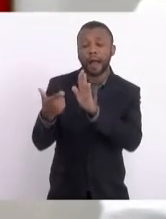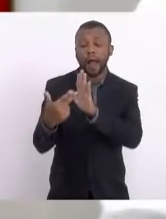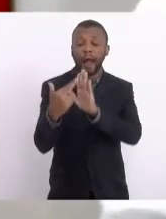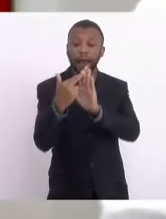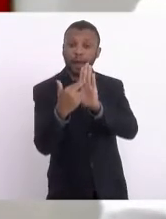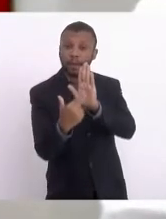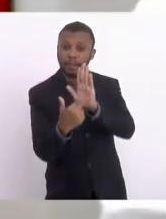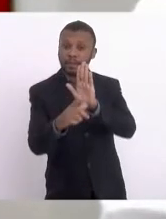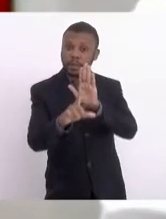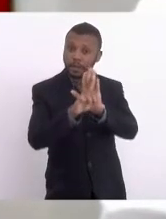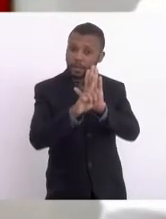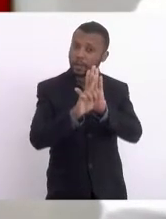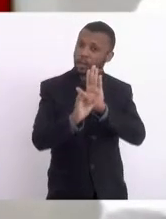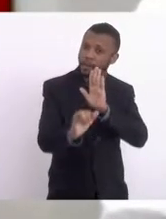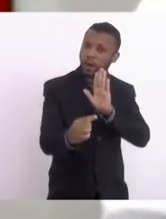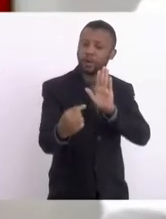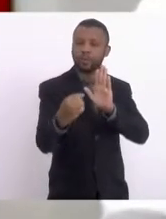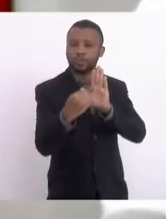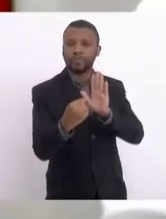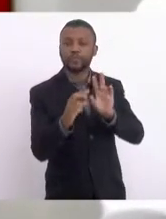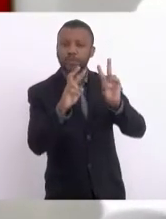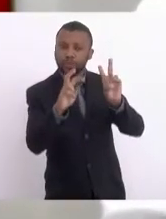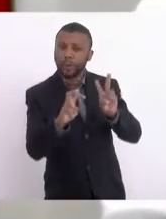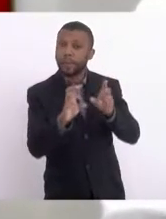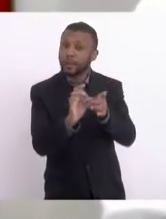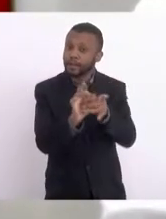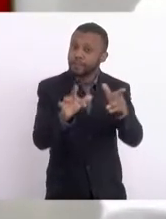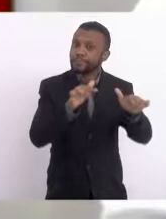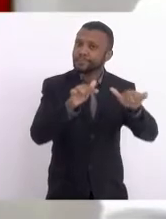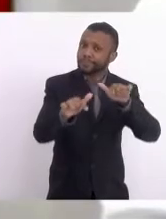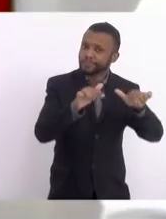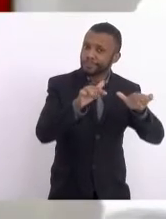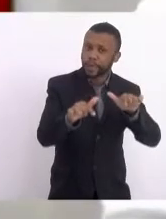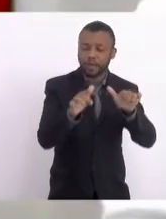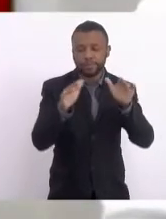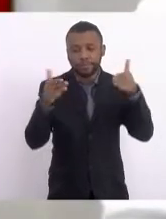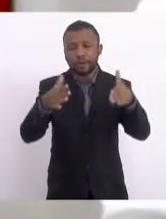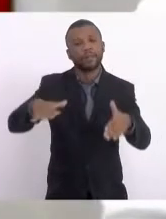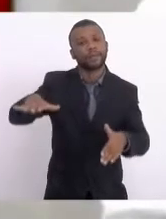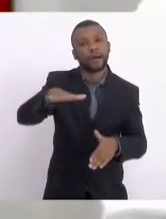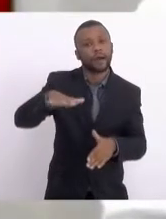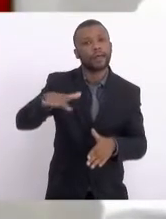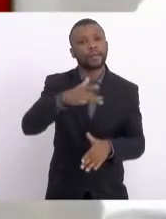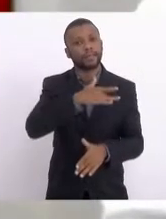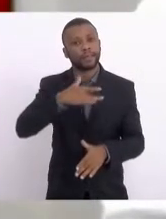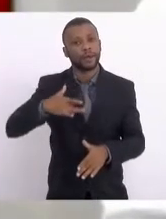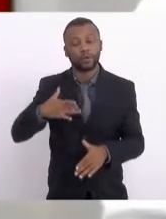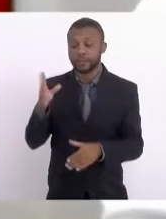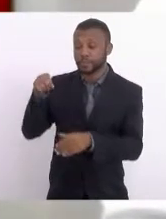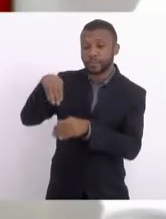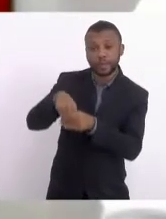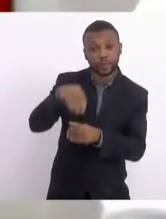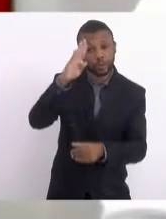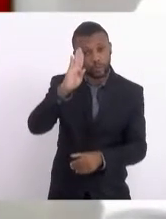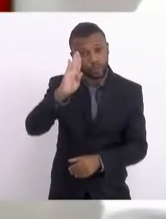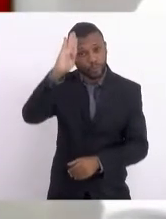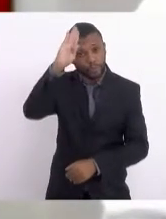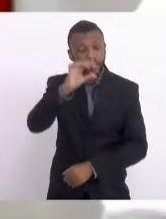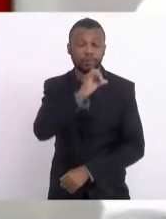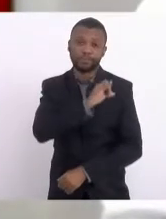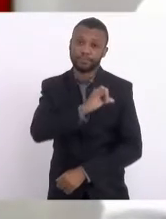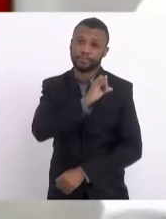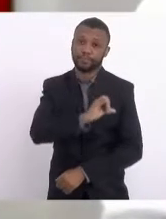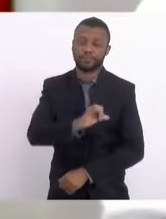regulamentação legal da promoção por tempo de serviço para o quadro de oficiais de saúde do Corpo de Bombeiros Militares do Estado do Rio de Janeiro e da